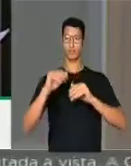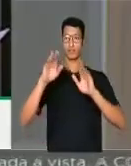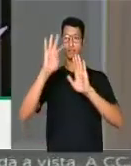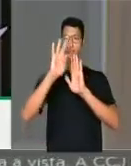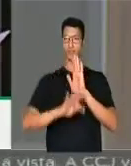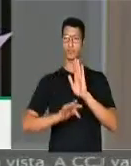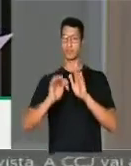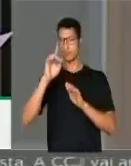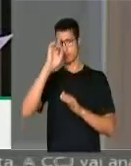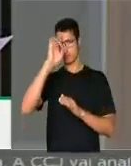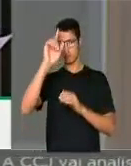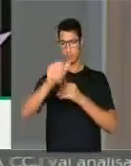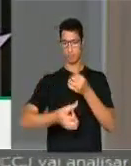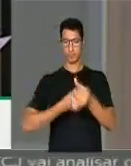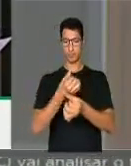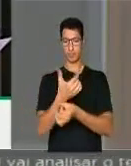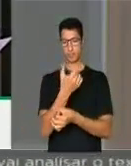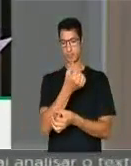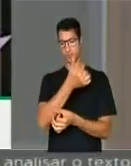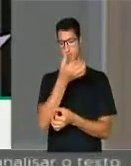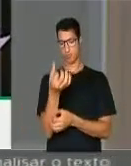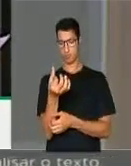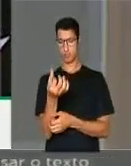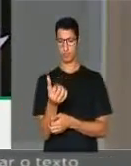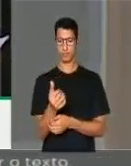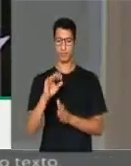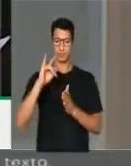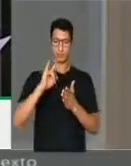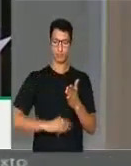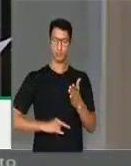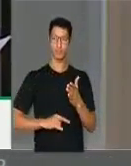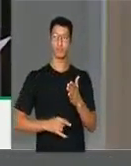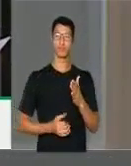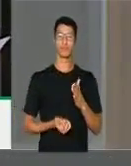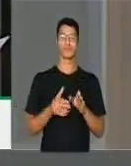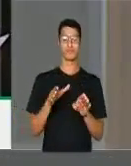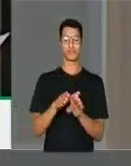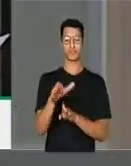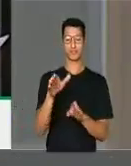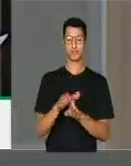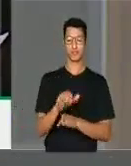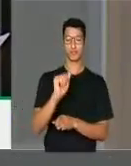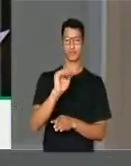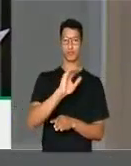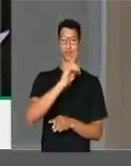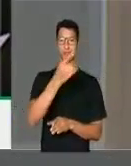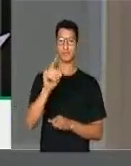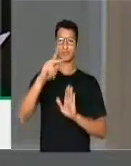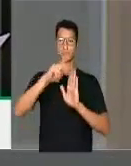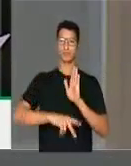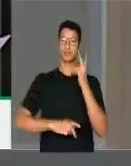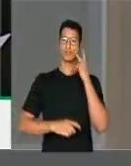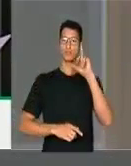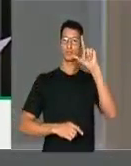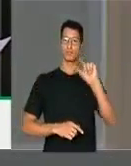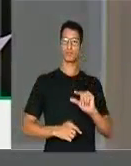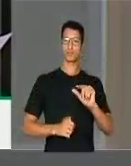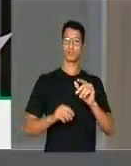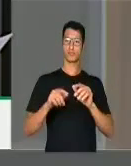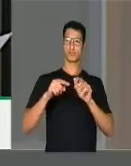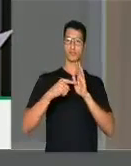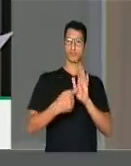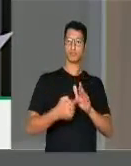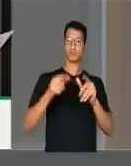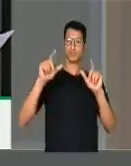trânsito no primeiro semestre de 2016. O documento orientará ações e programas para a diminuição dos